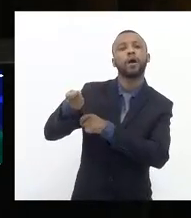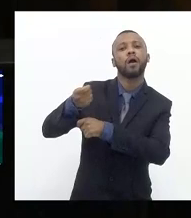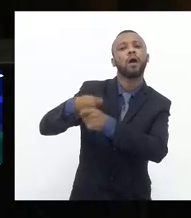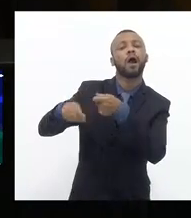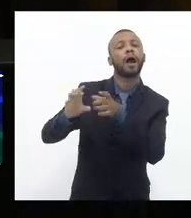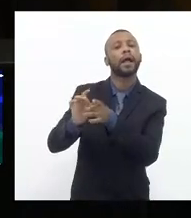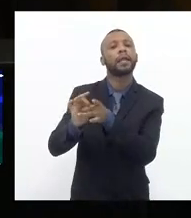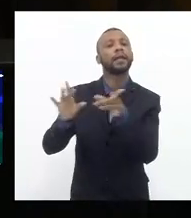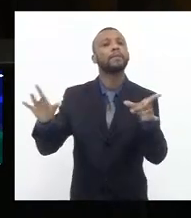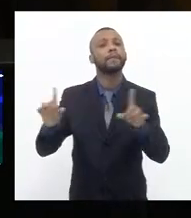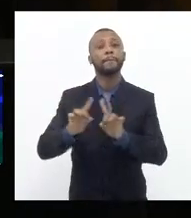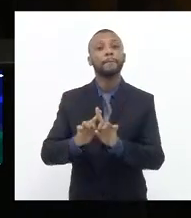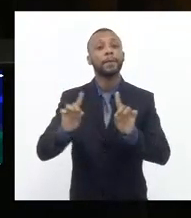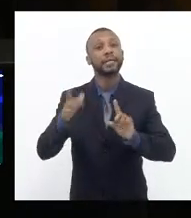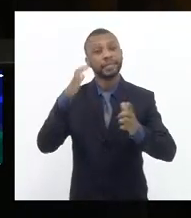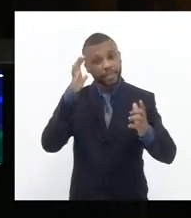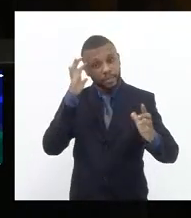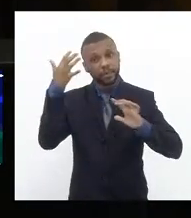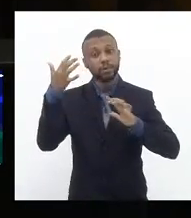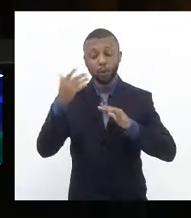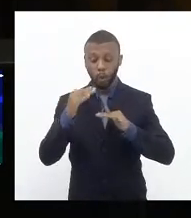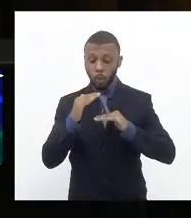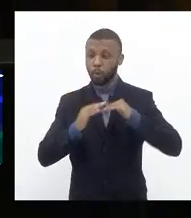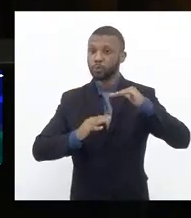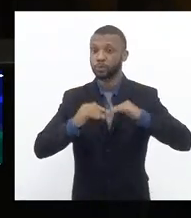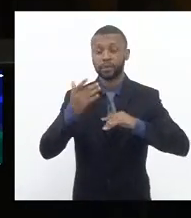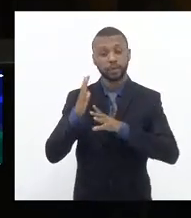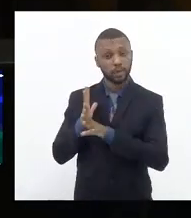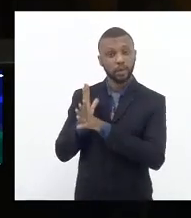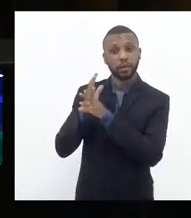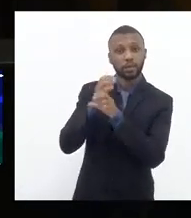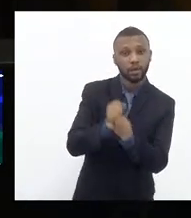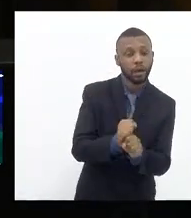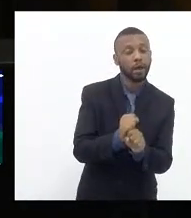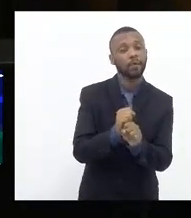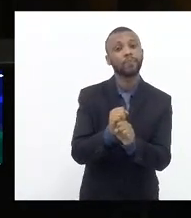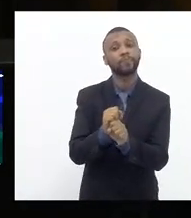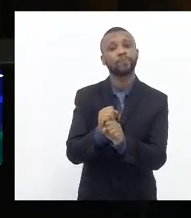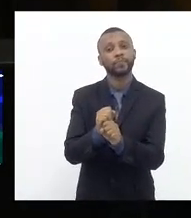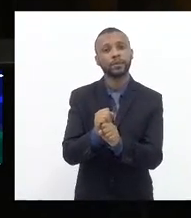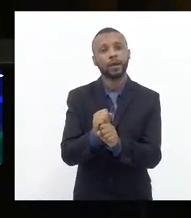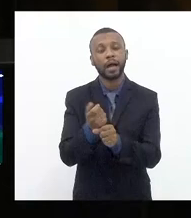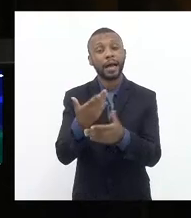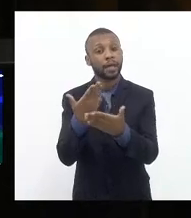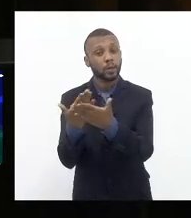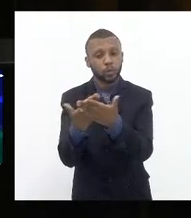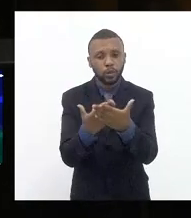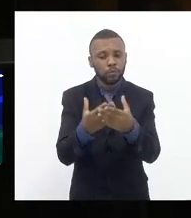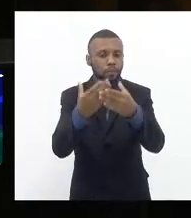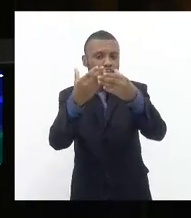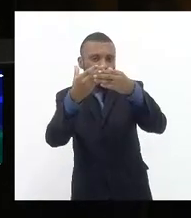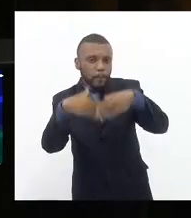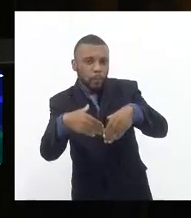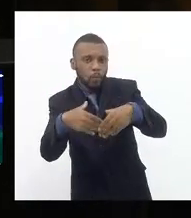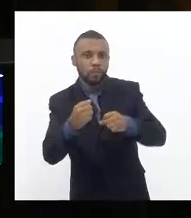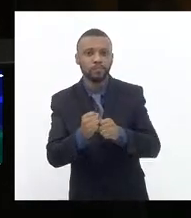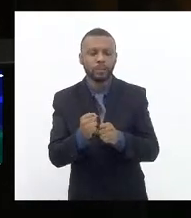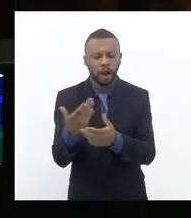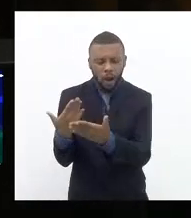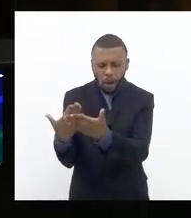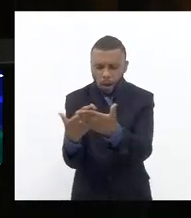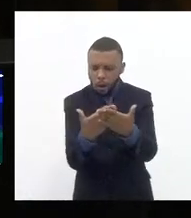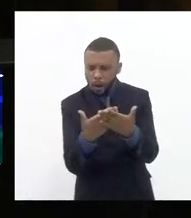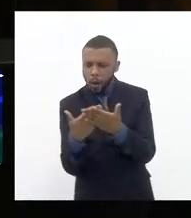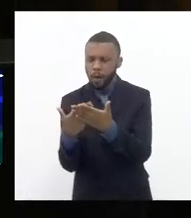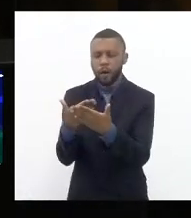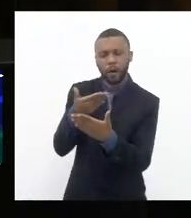liberais, mas decidiram construir a sua trajetória prestando um concurso público, se preparando e prestando